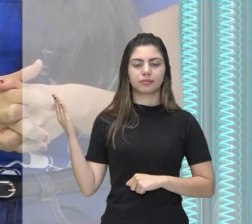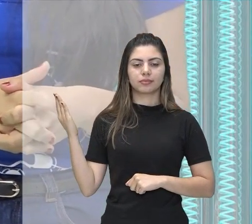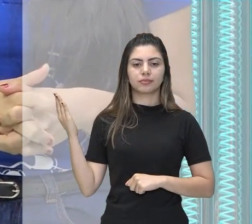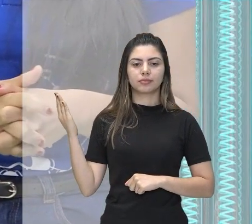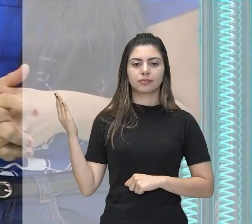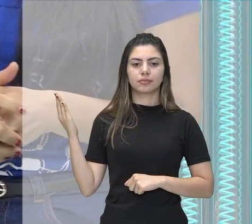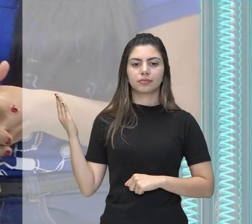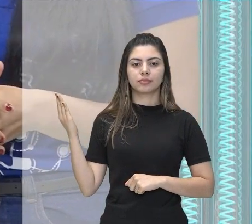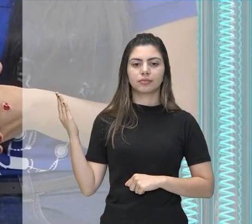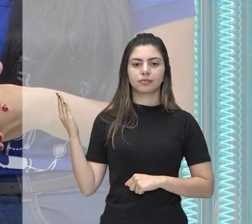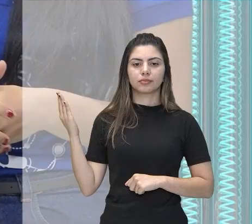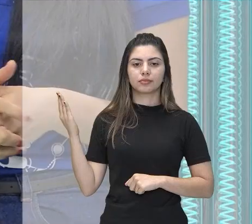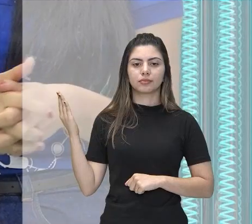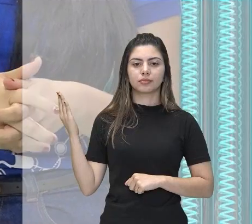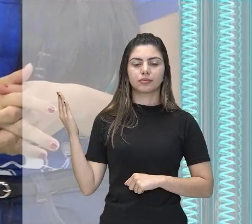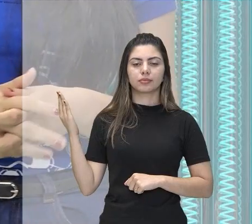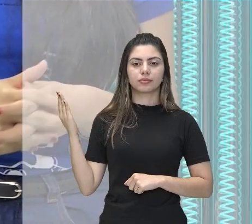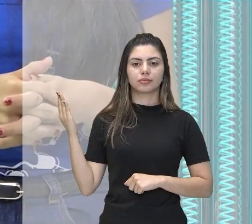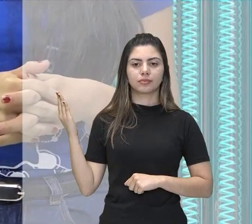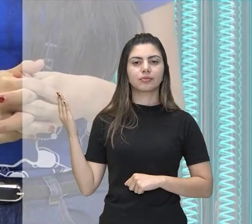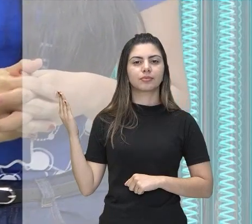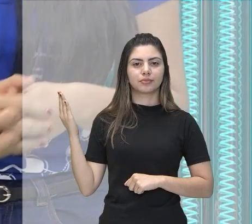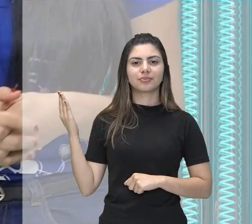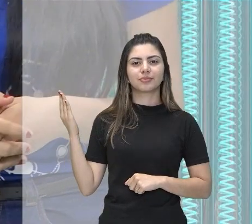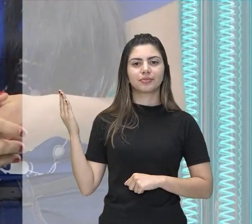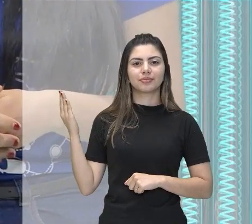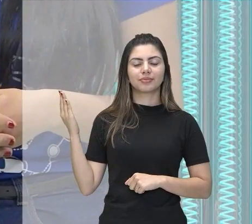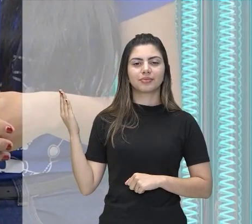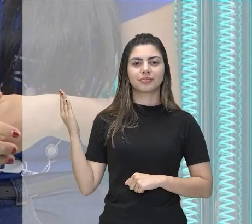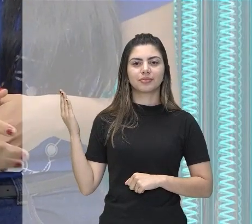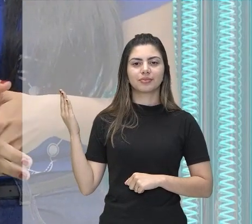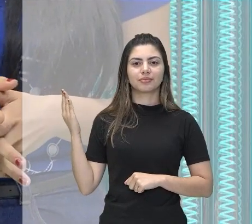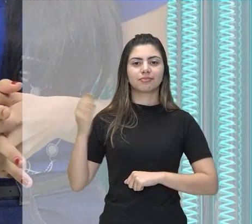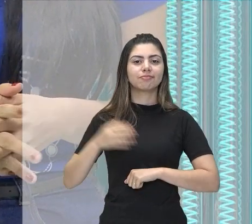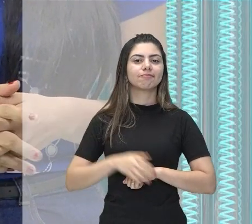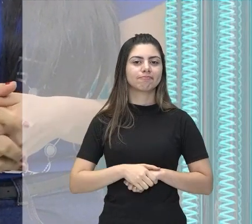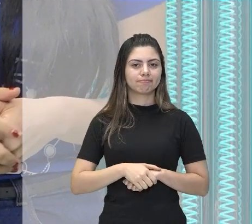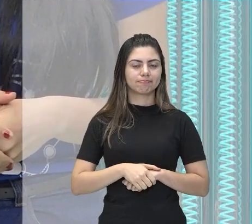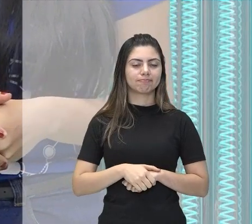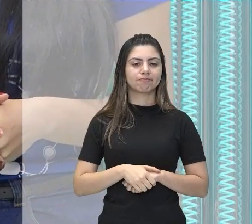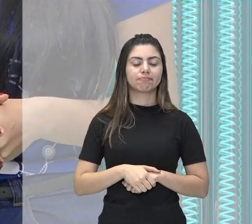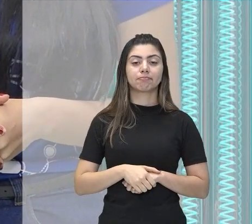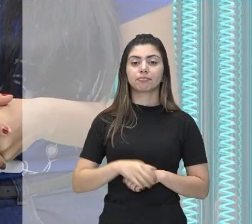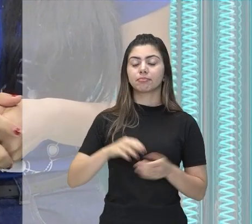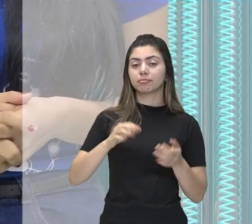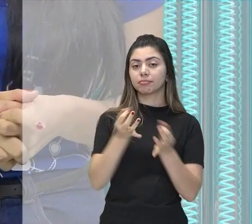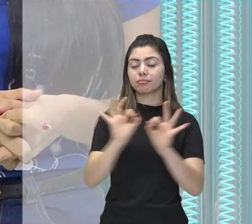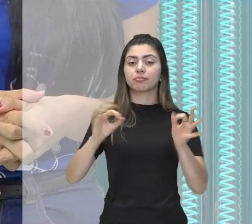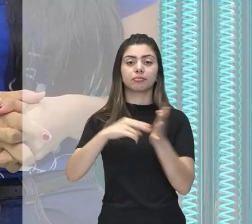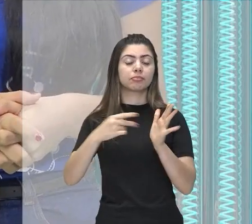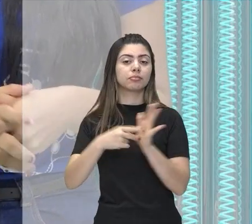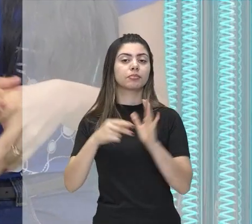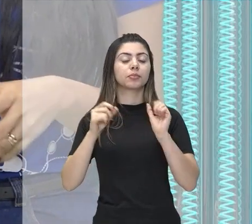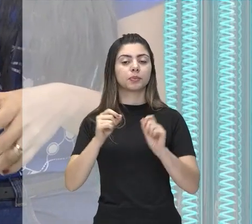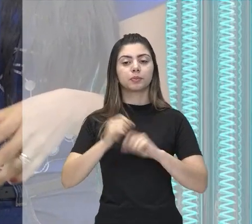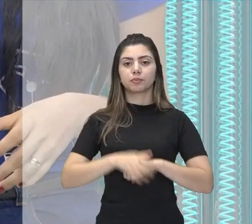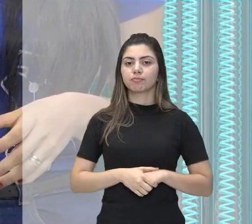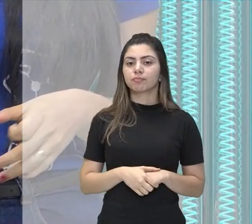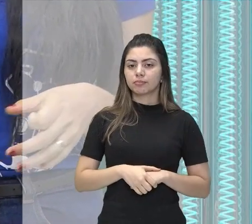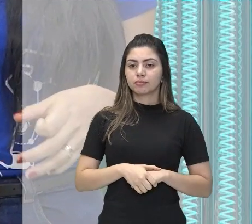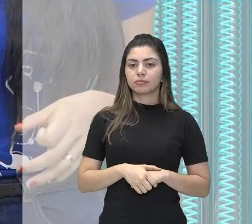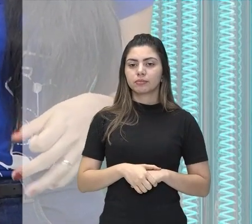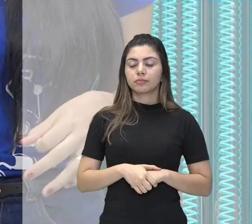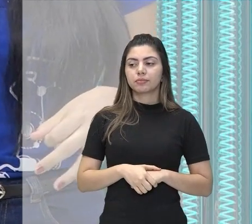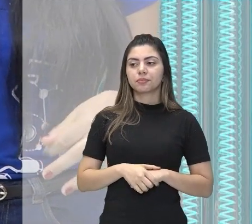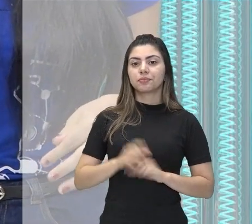She will only be at home next month. Ela só estará em casa no